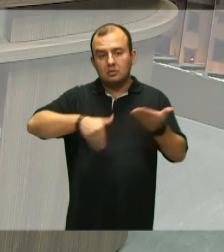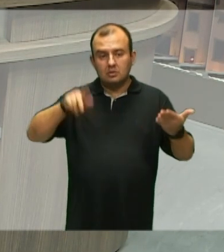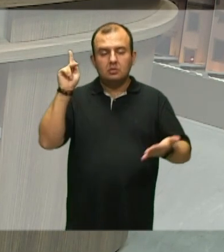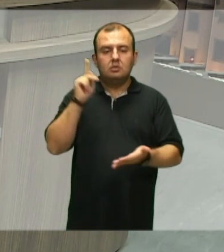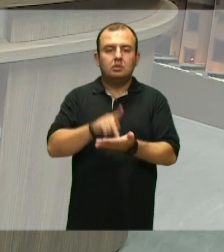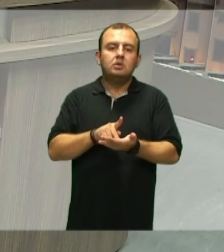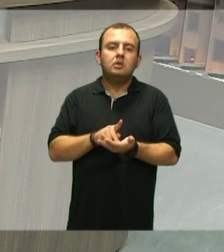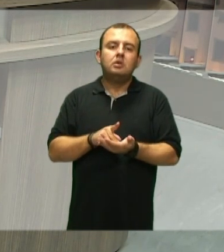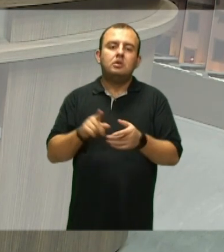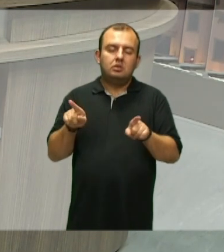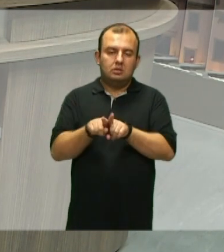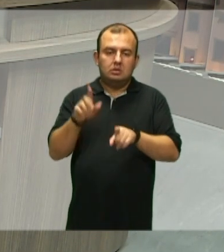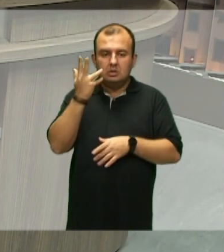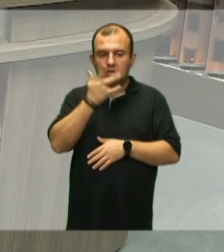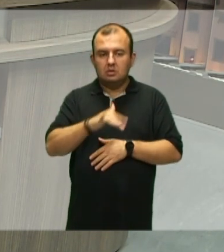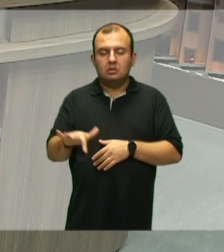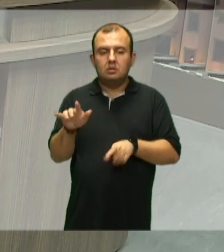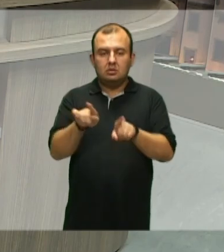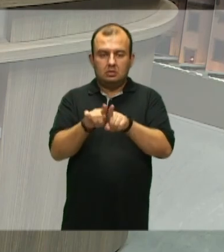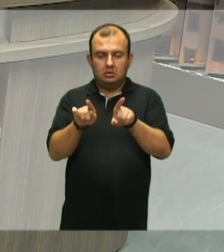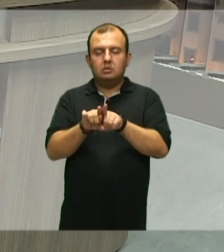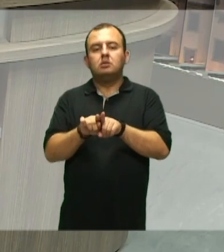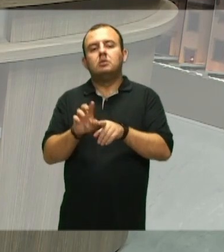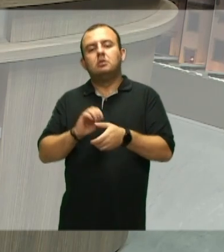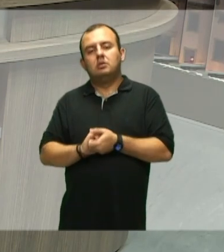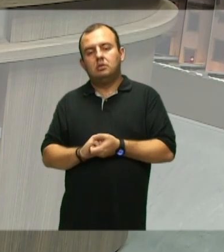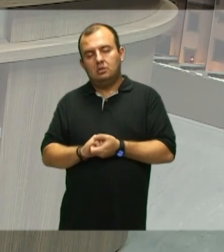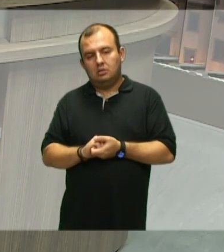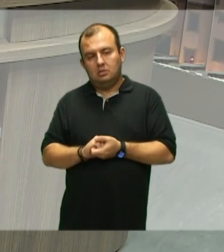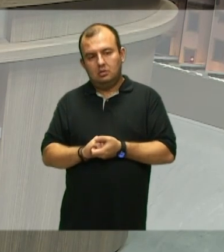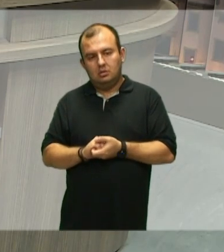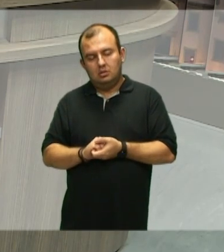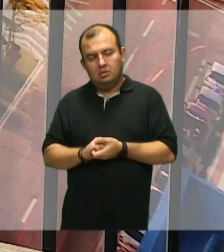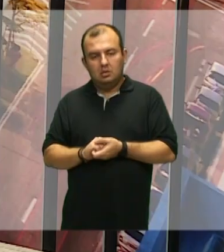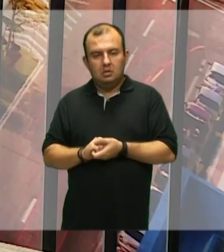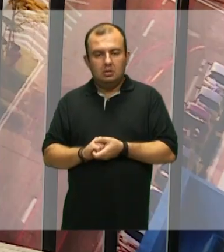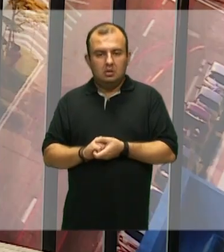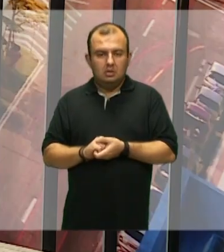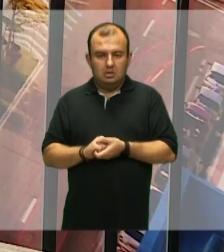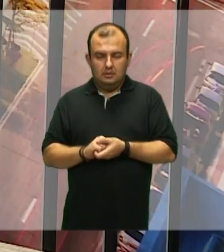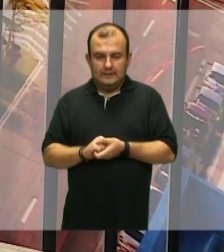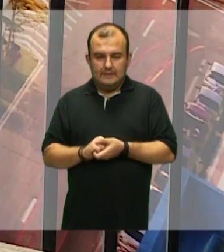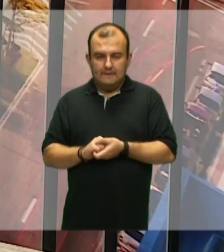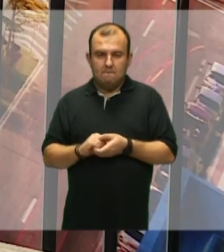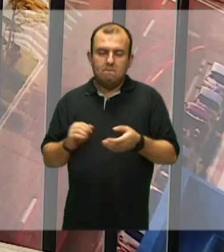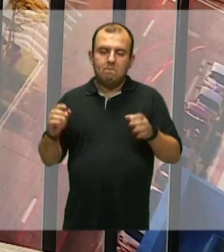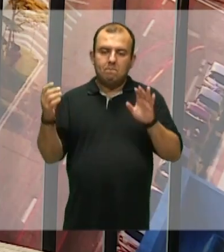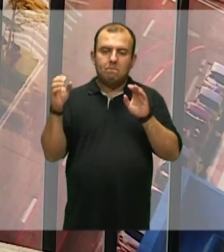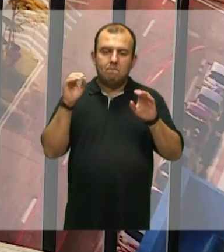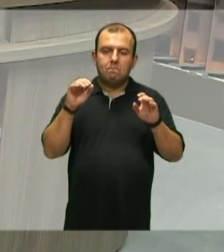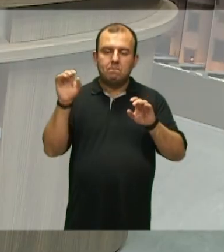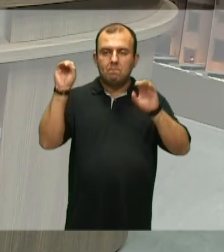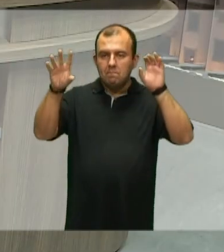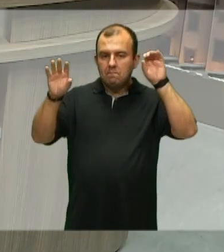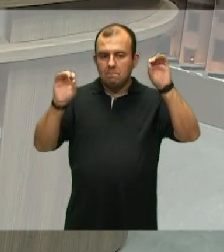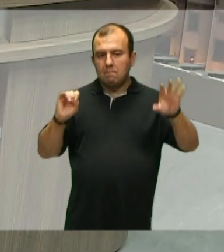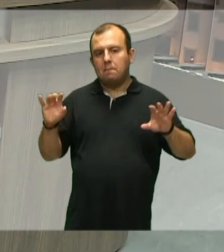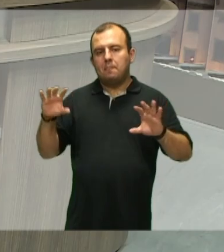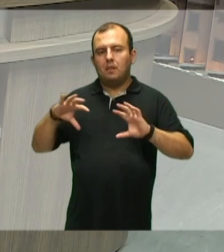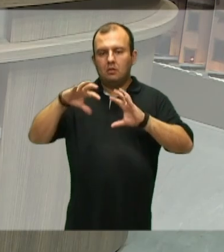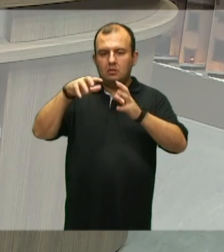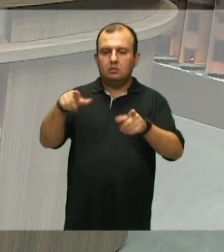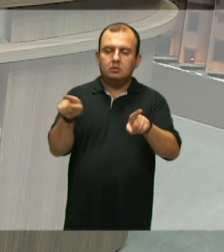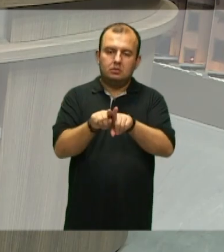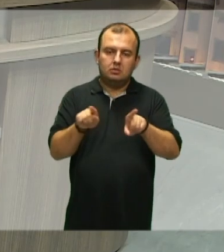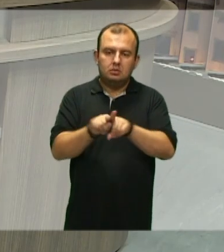real da criança? Ela vai estar, no caso, por exemplo, das projeções, ela vai estar englobando essas crianças